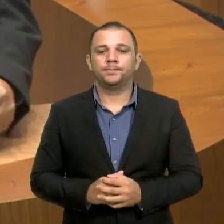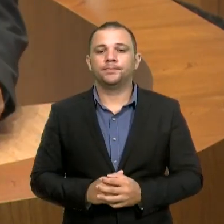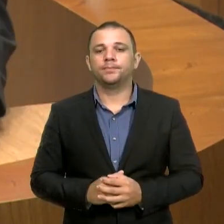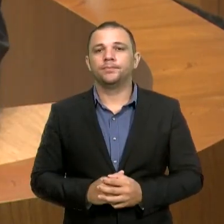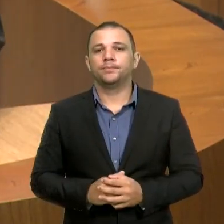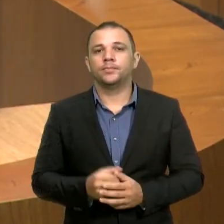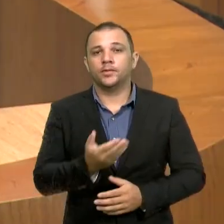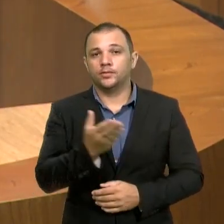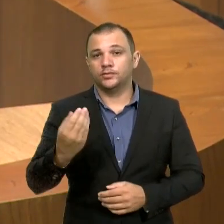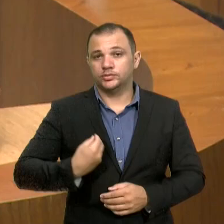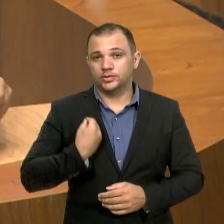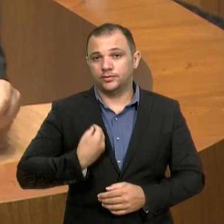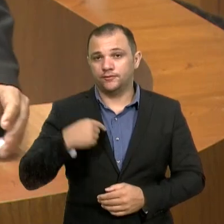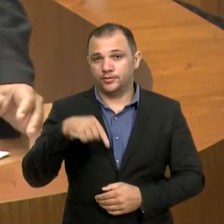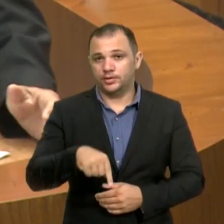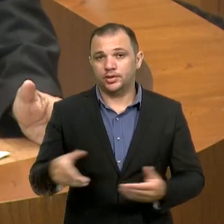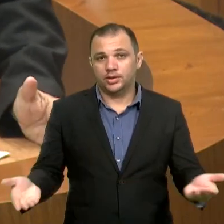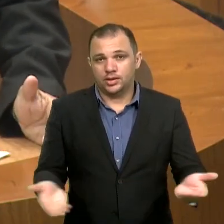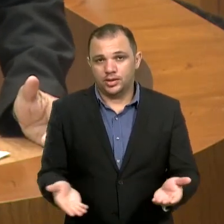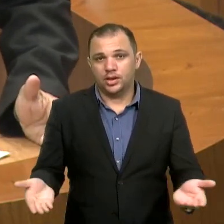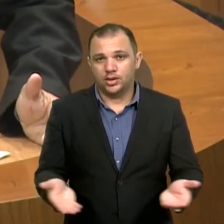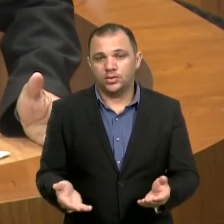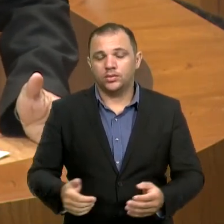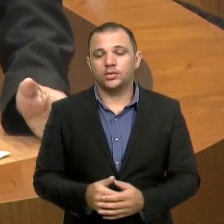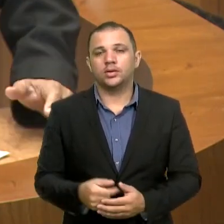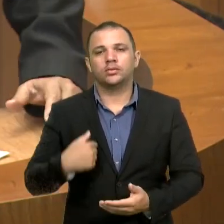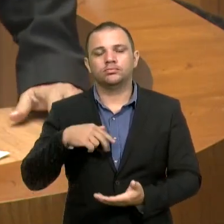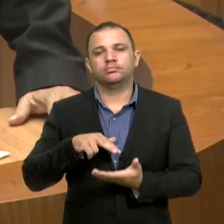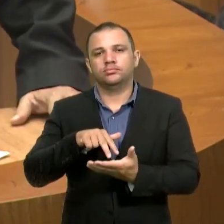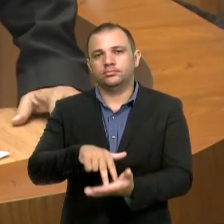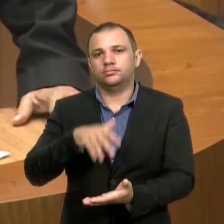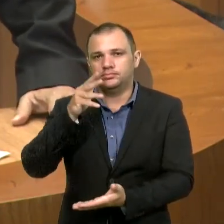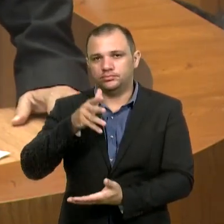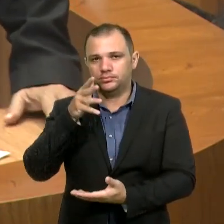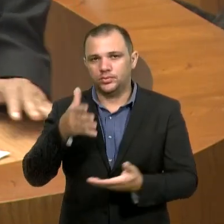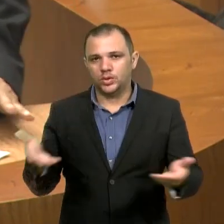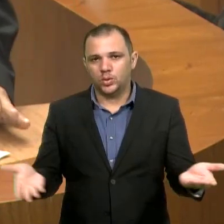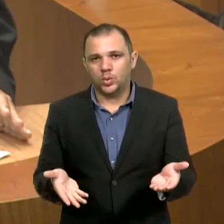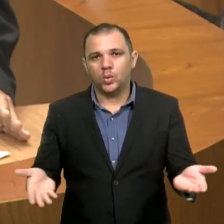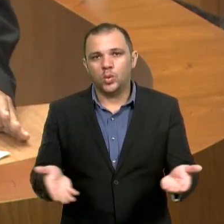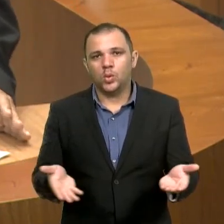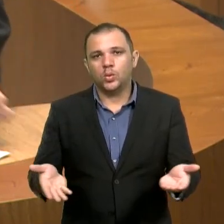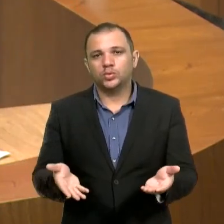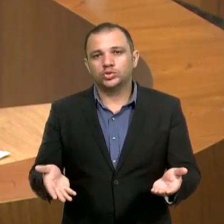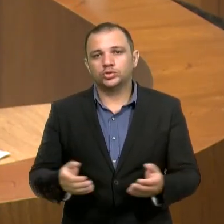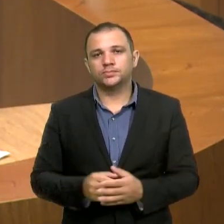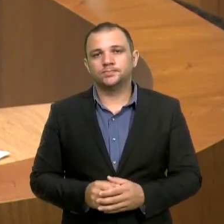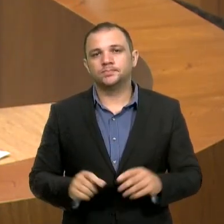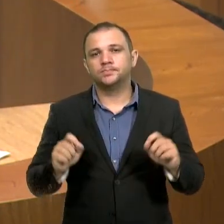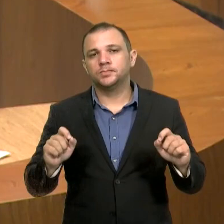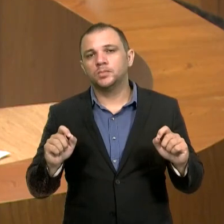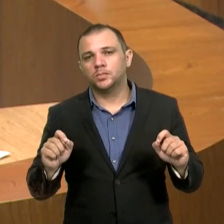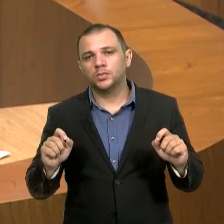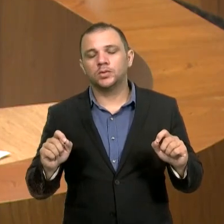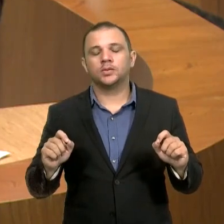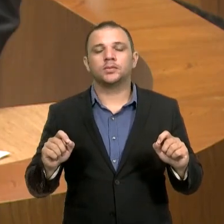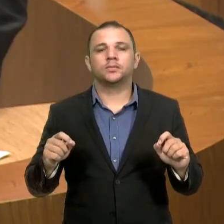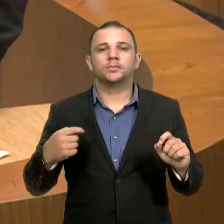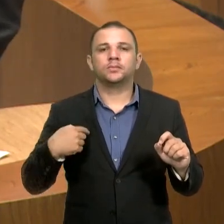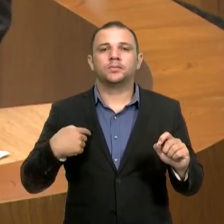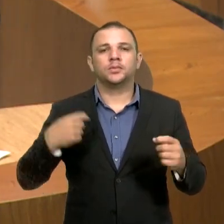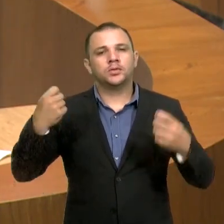estão aqui nesse momento. Subo hoje à tribuna para fazer